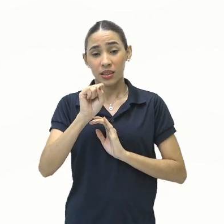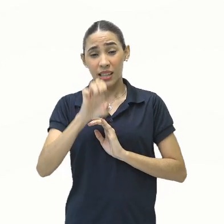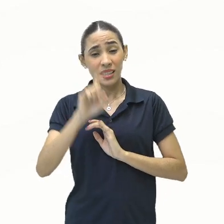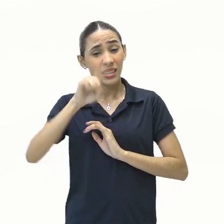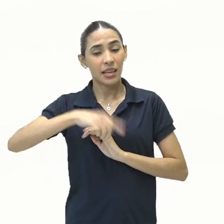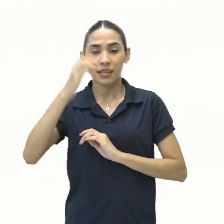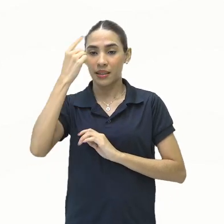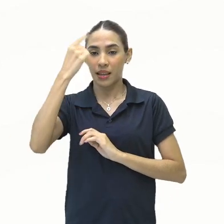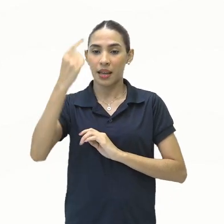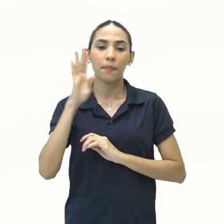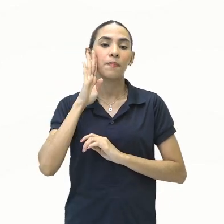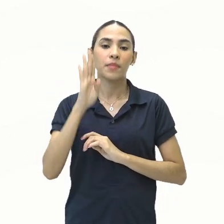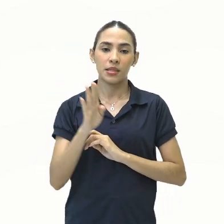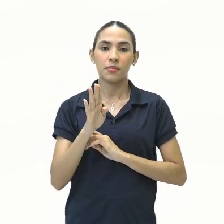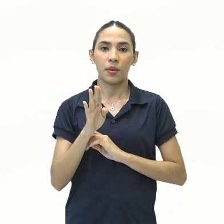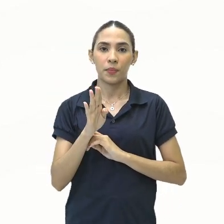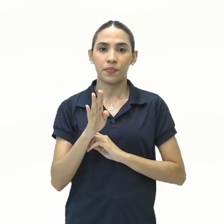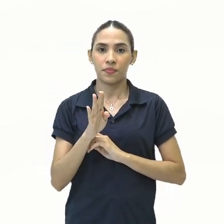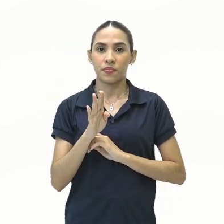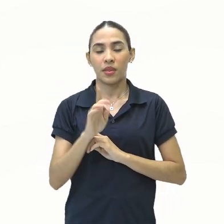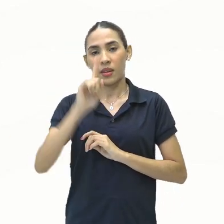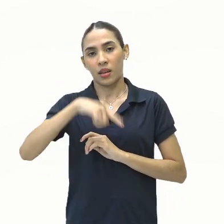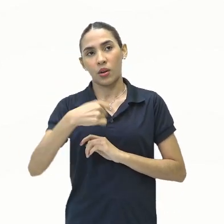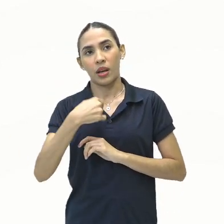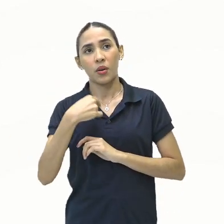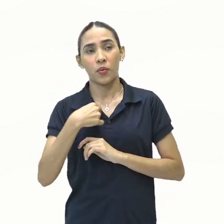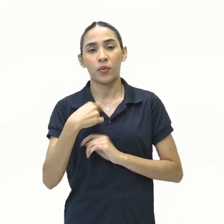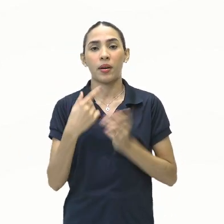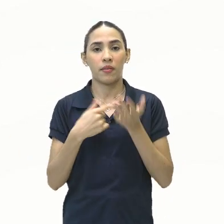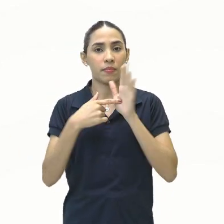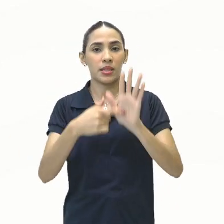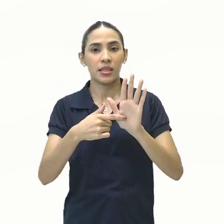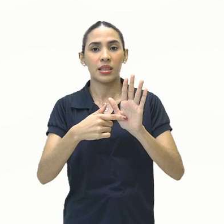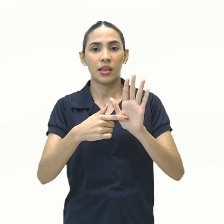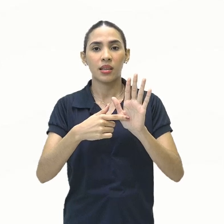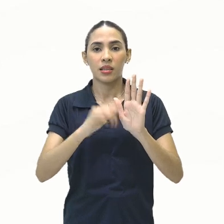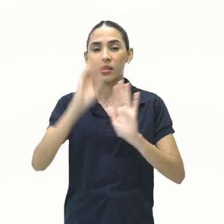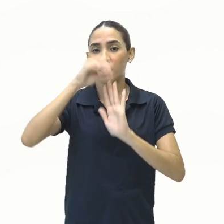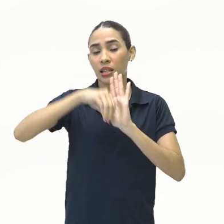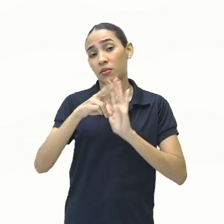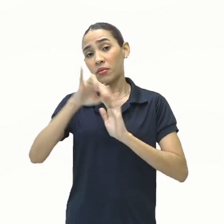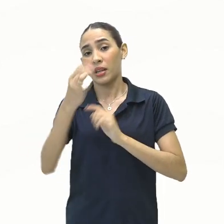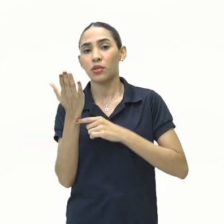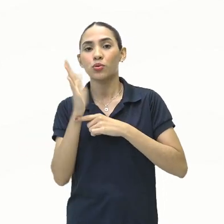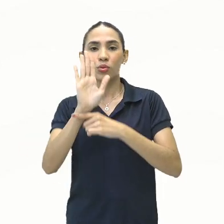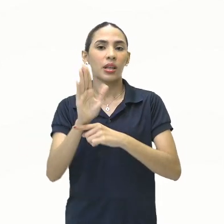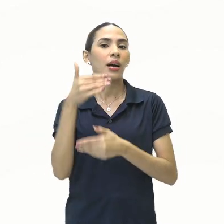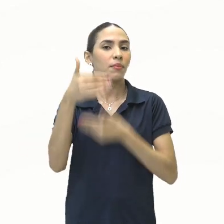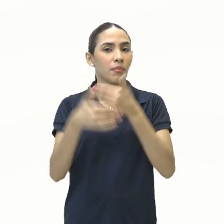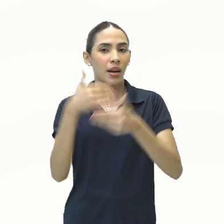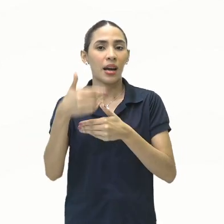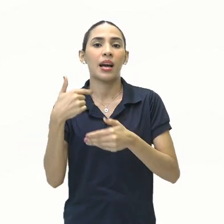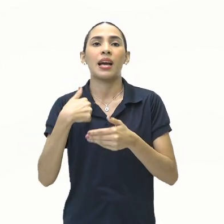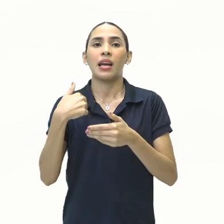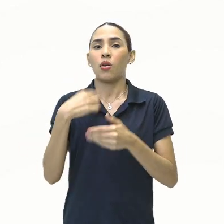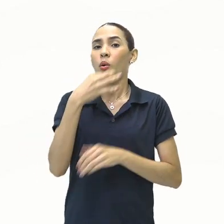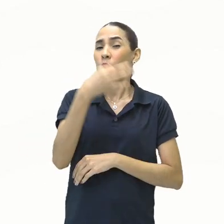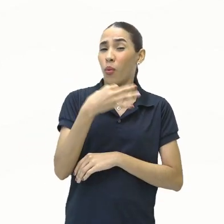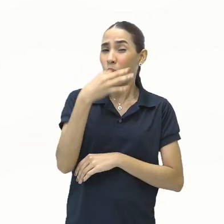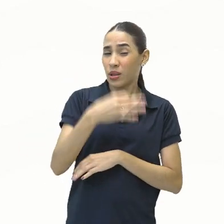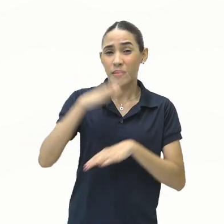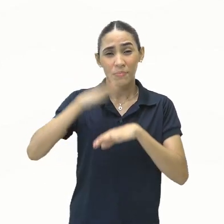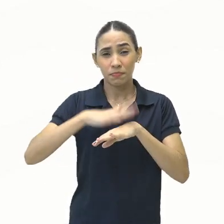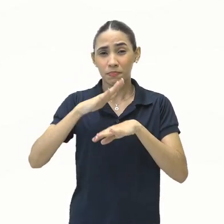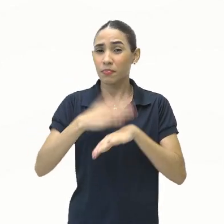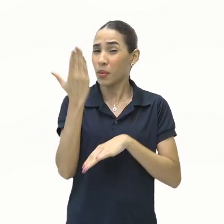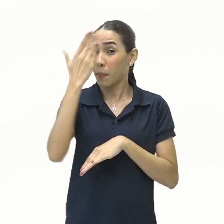principal, gente, é a ideia principal. É o que eu vou trazer ali para me ajudar durante todo o texto. Eu vou defender com unhas e